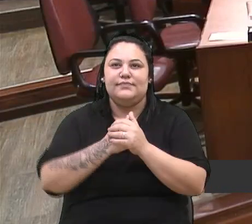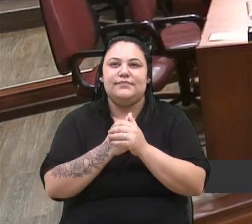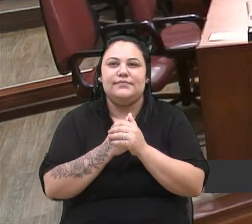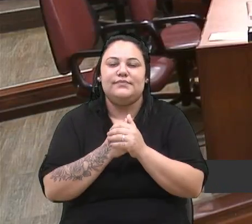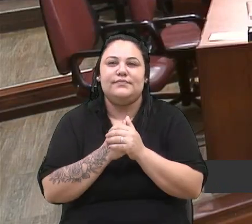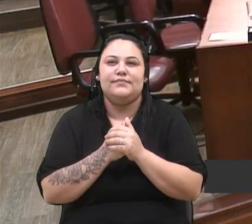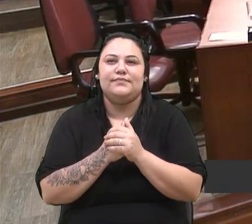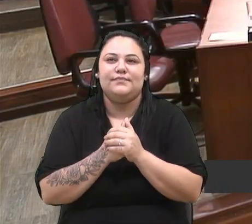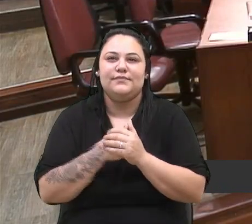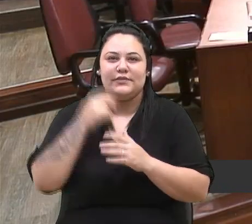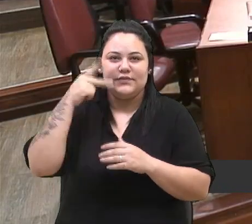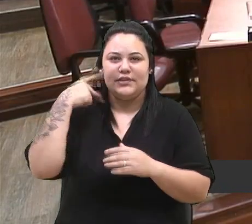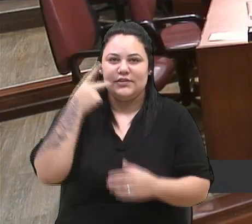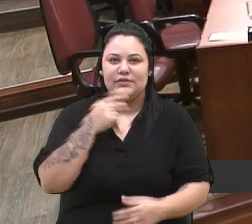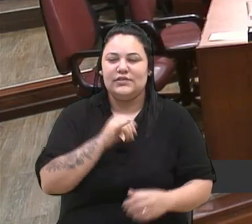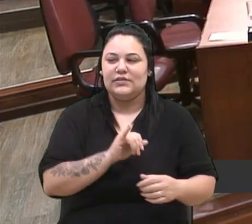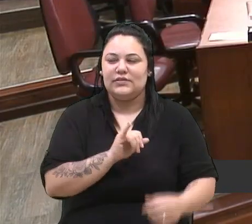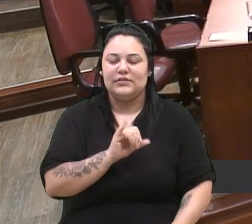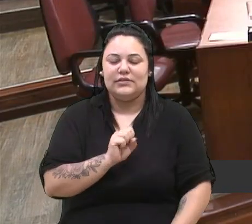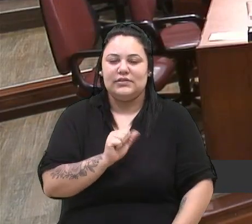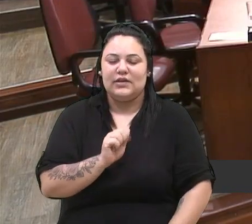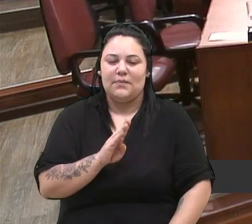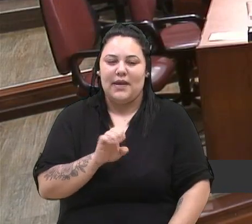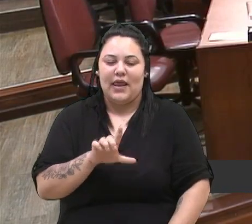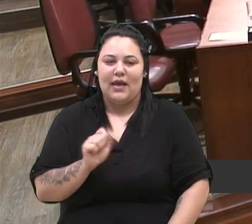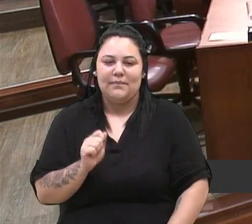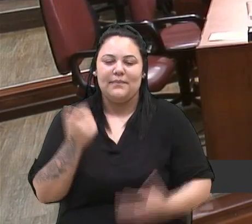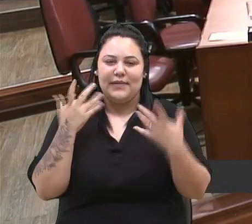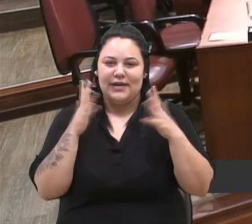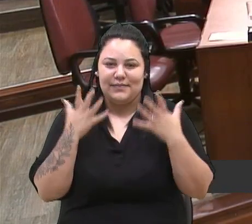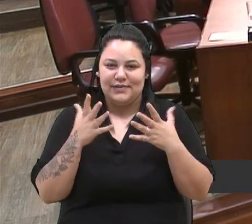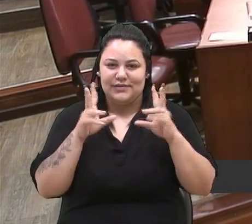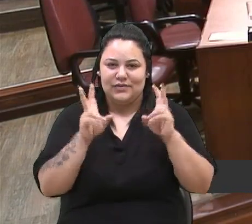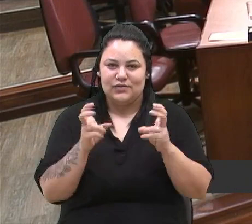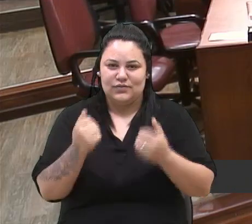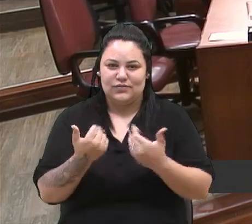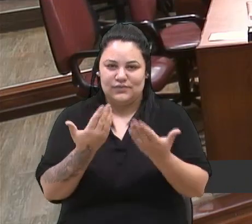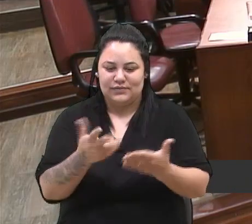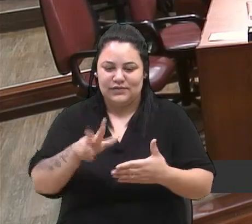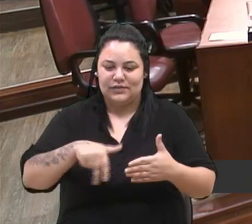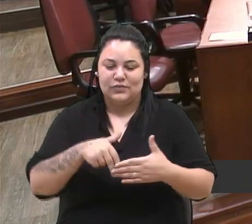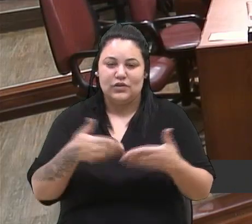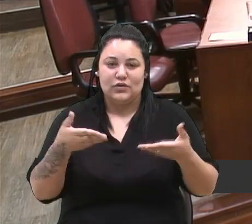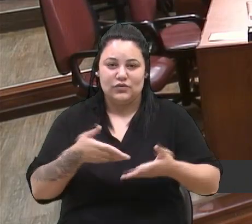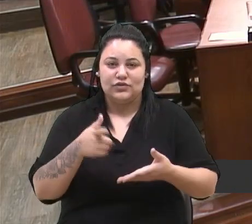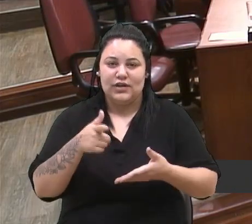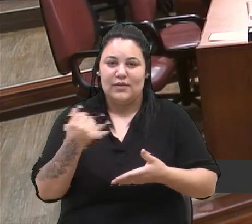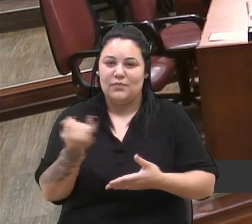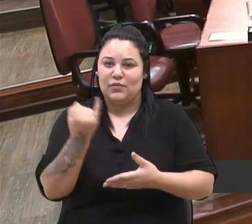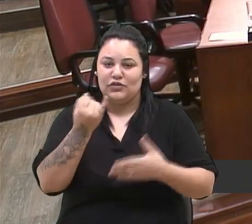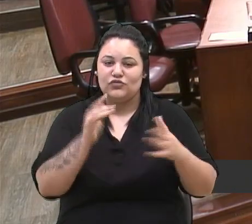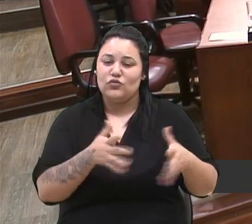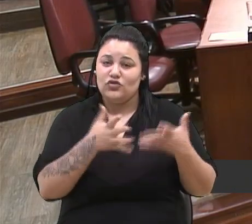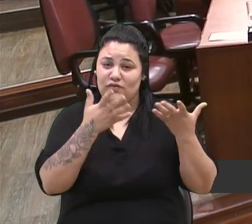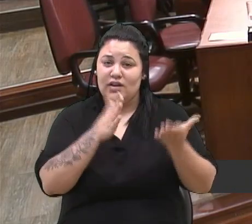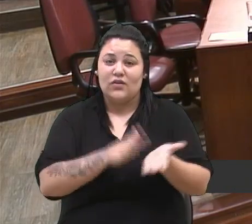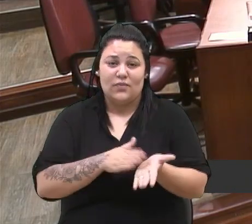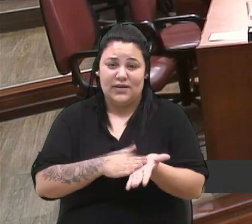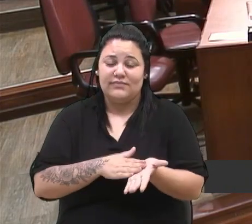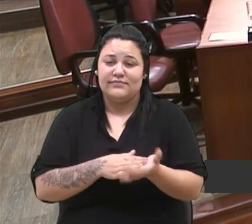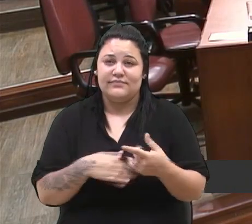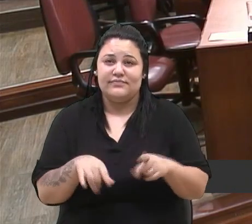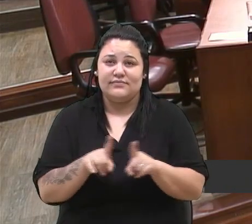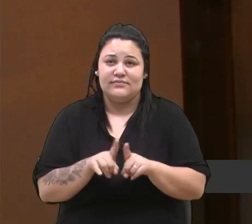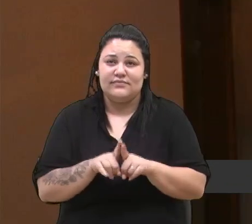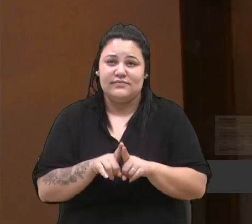Isabela, parabéns pelo tema trazido nessa sessão. É bastante importante fomentar e cobrar, né,